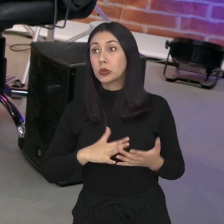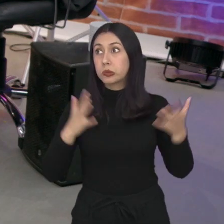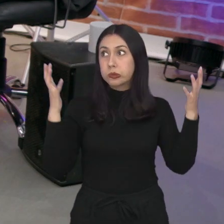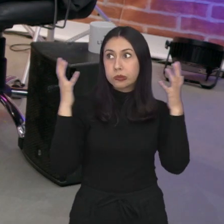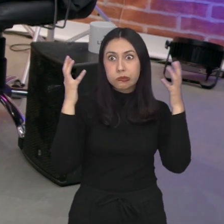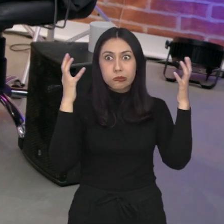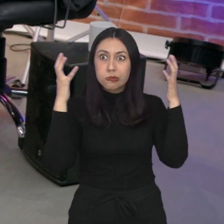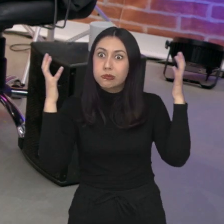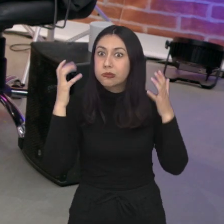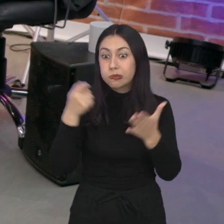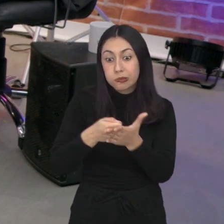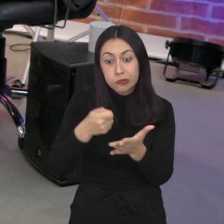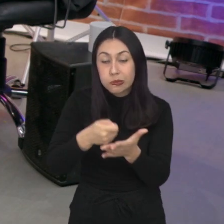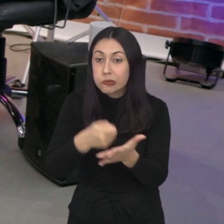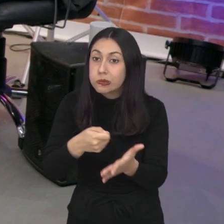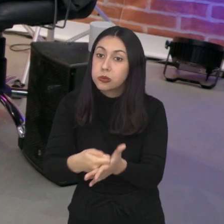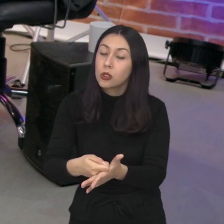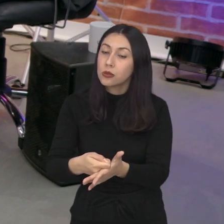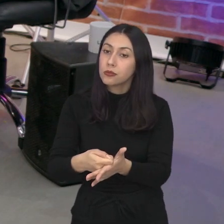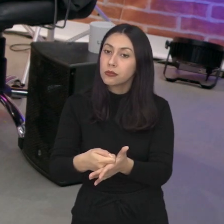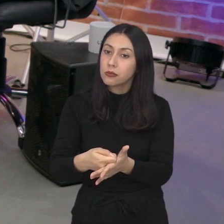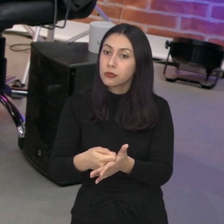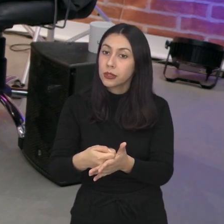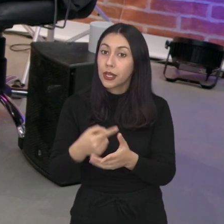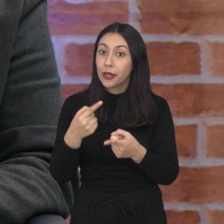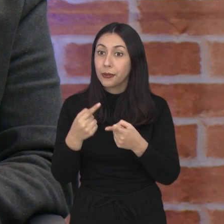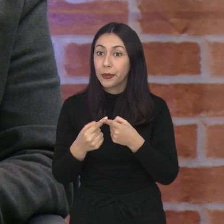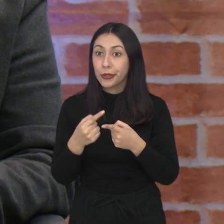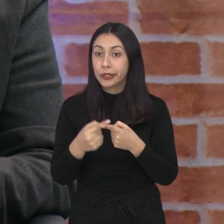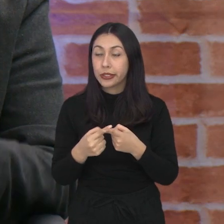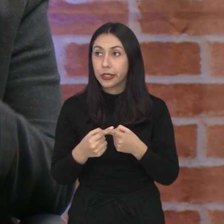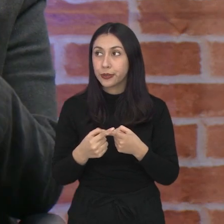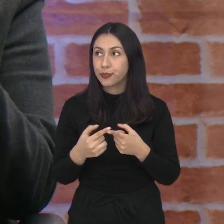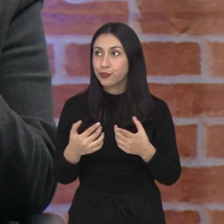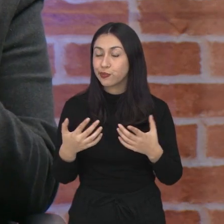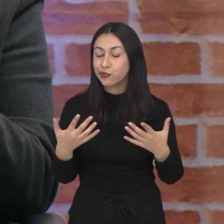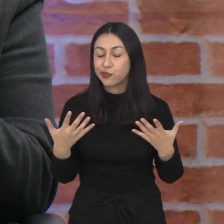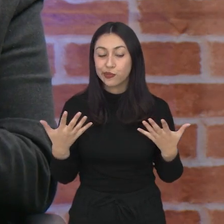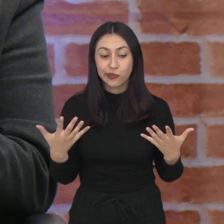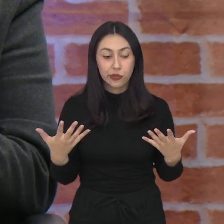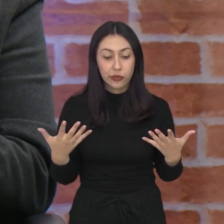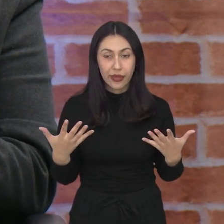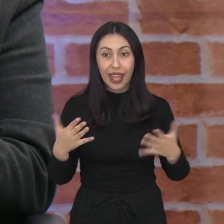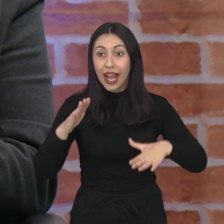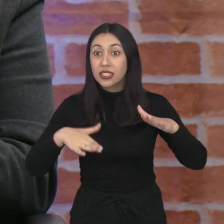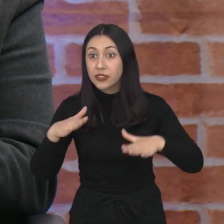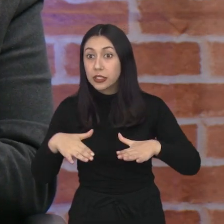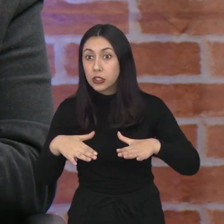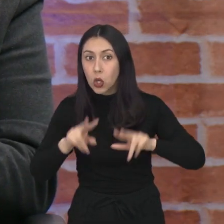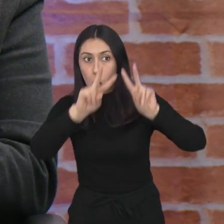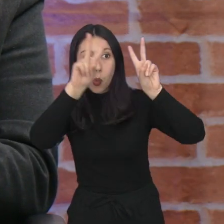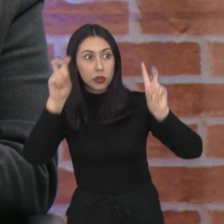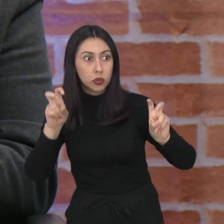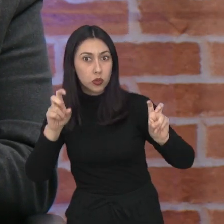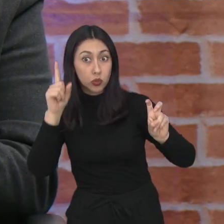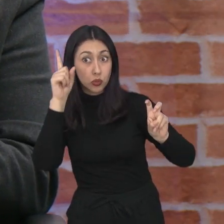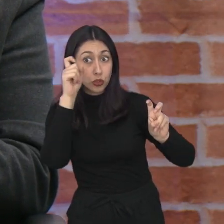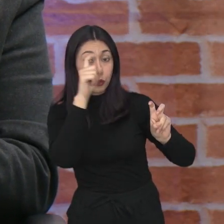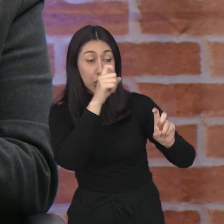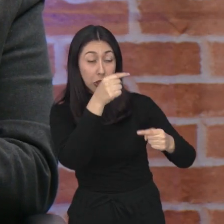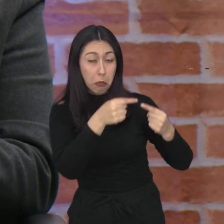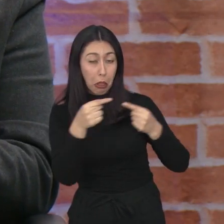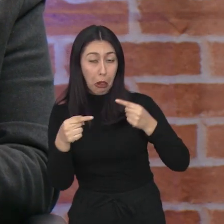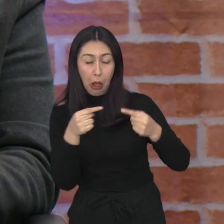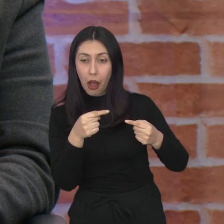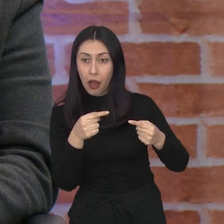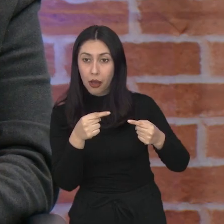quente, porque a coisa fica... faz sentido ali no momento, mas passam 5